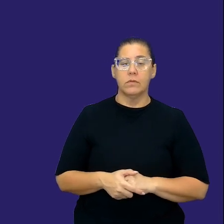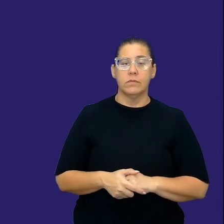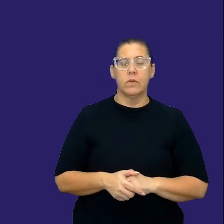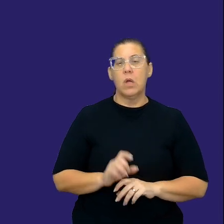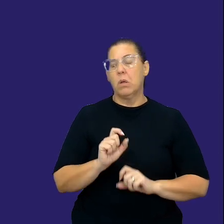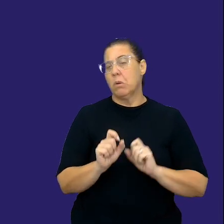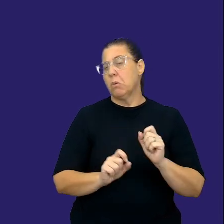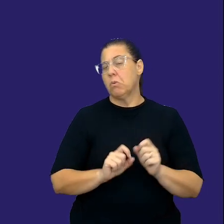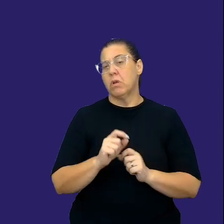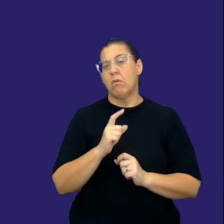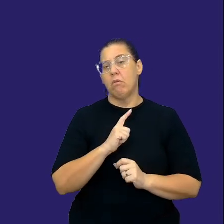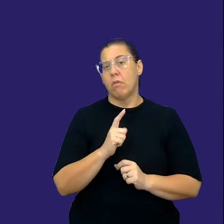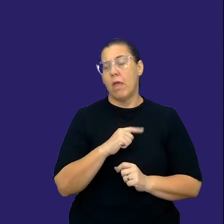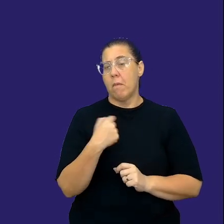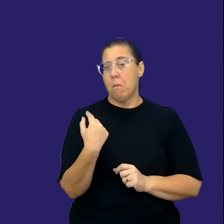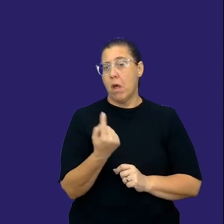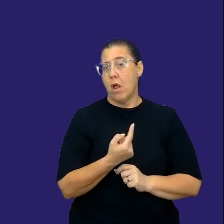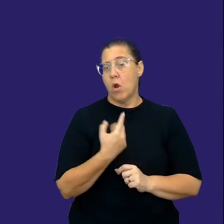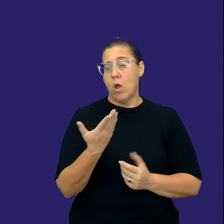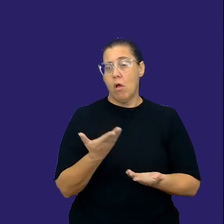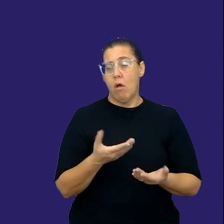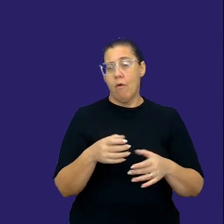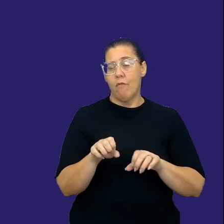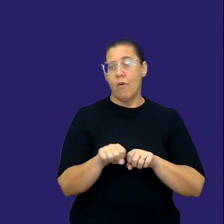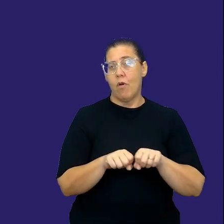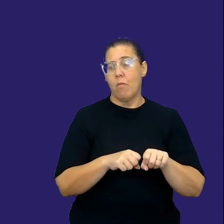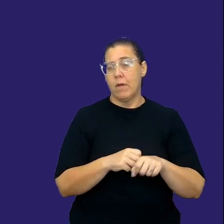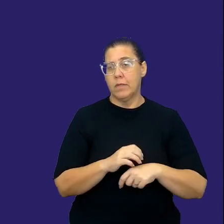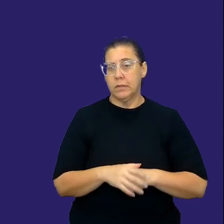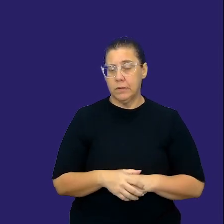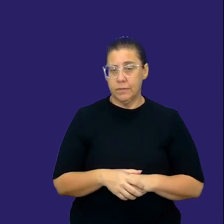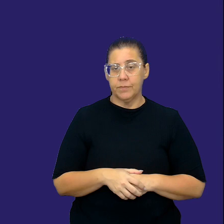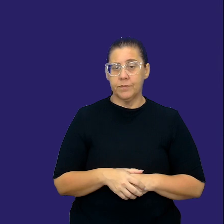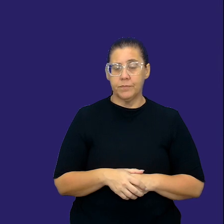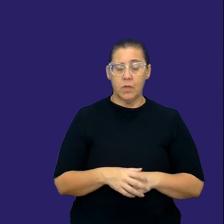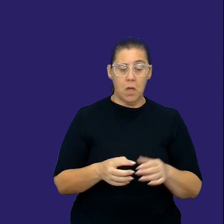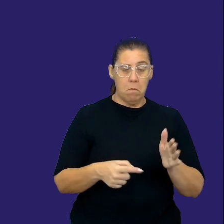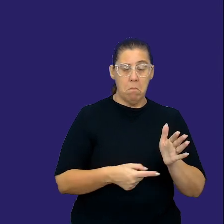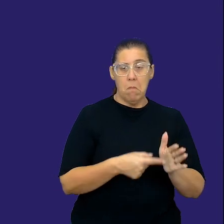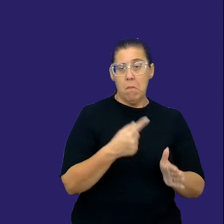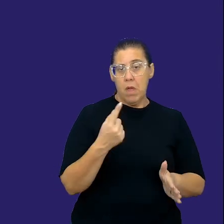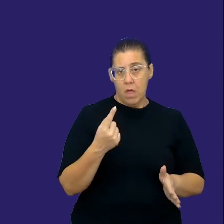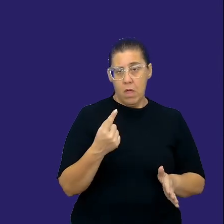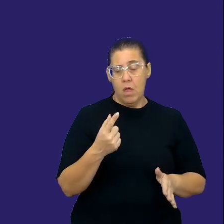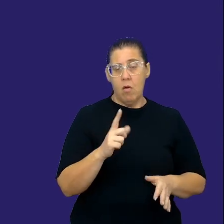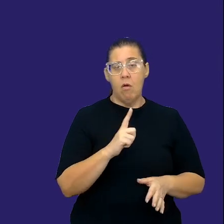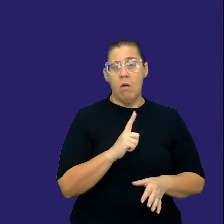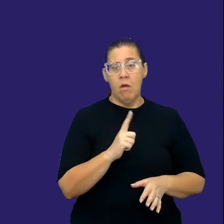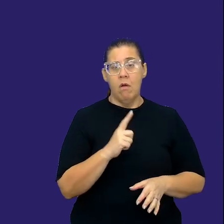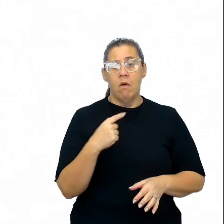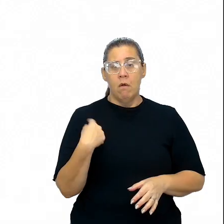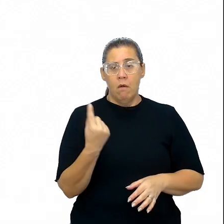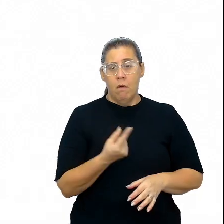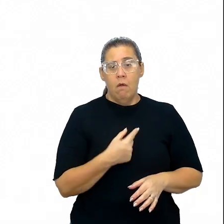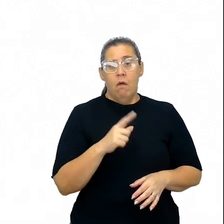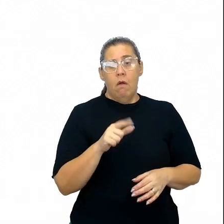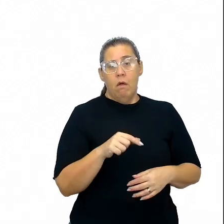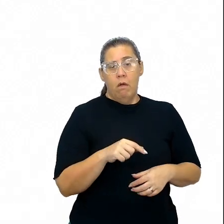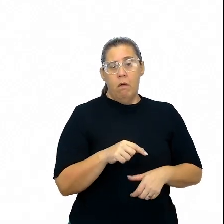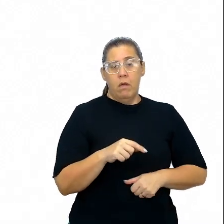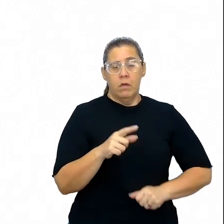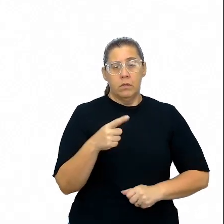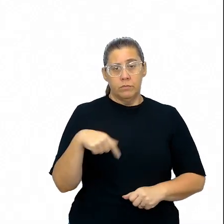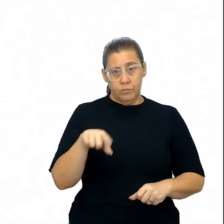material. O que a gente tem aí para nós nessa formação? Vamos ver. Então, a primeira coisa que tem para nós aí é o quê? Que a gente